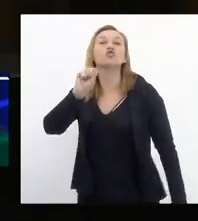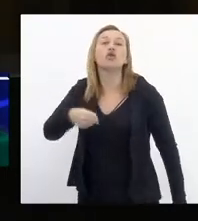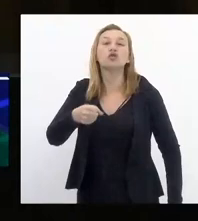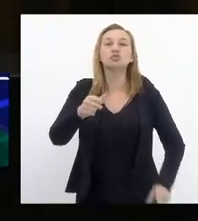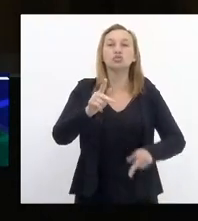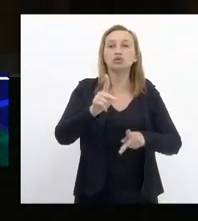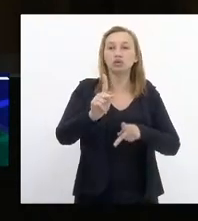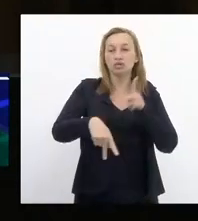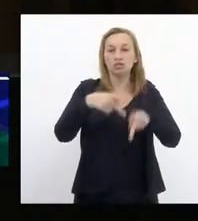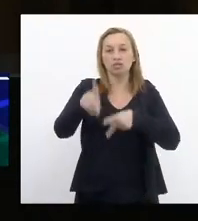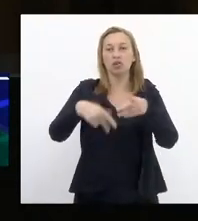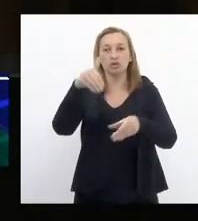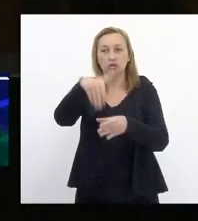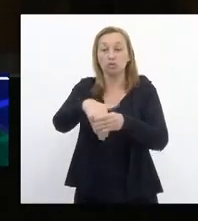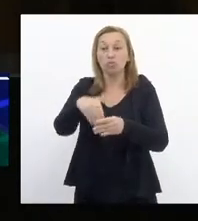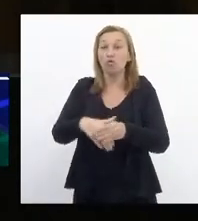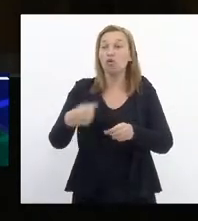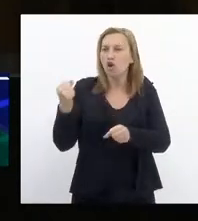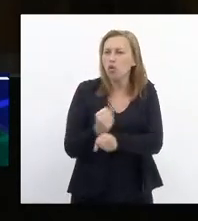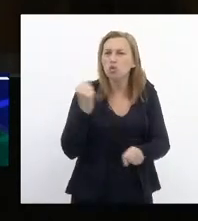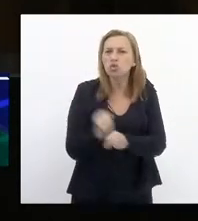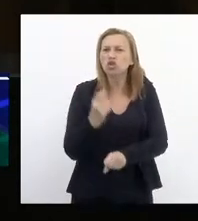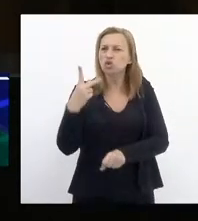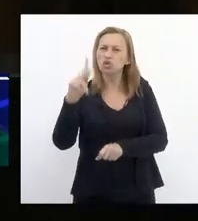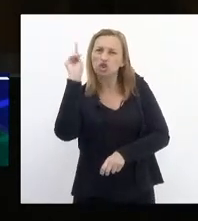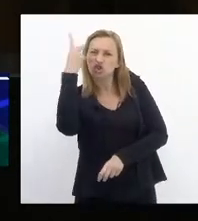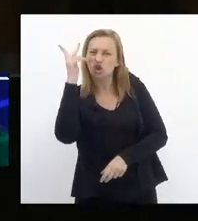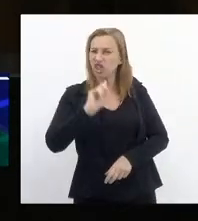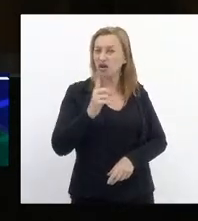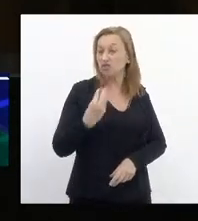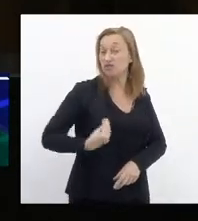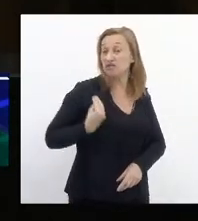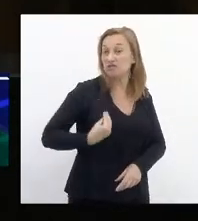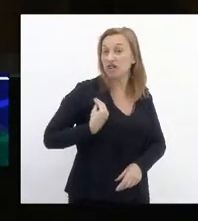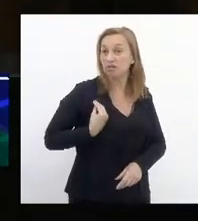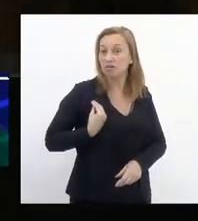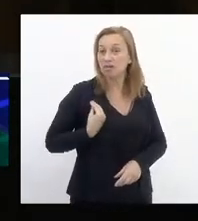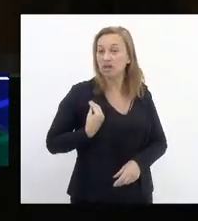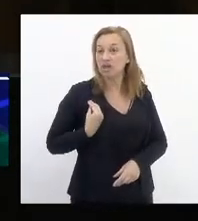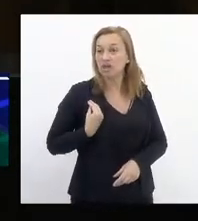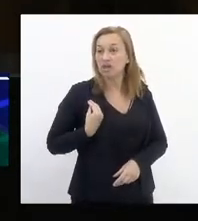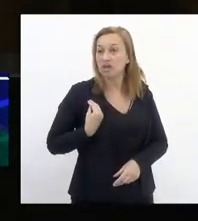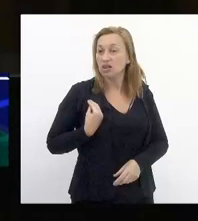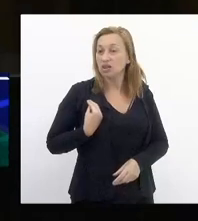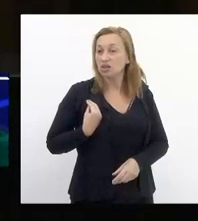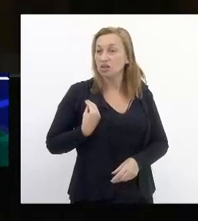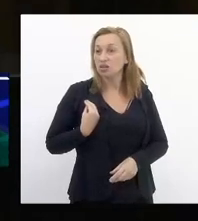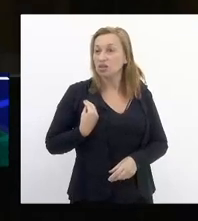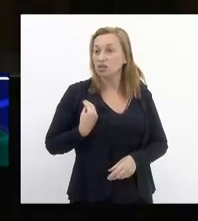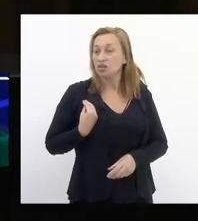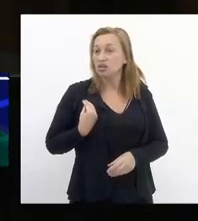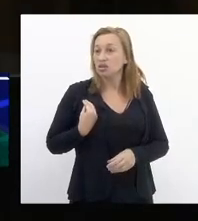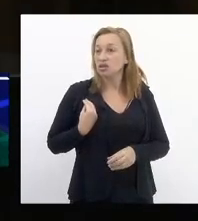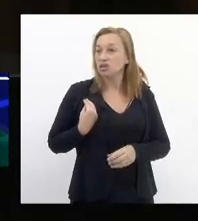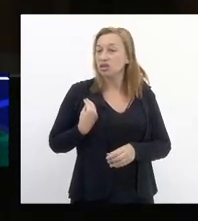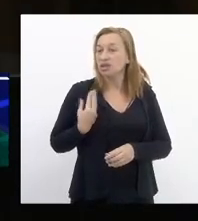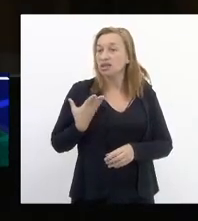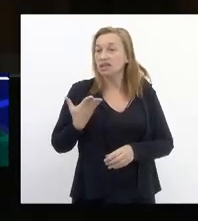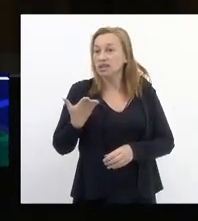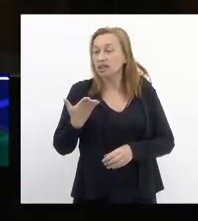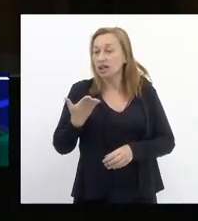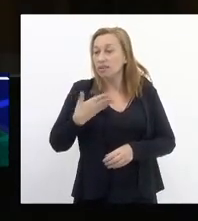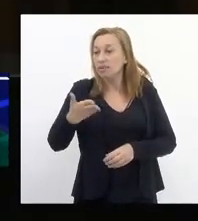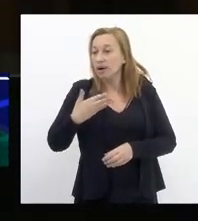povo, construindo a sua história, não vivendo na aba da saia de grupos extremistas que